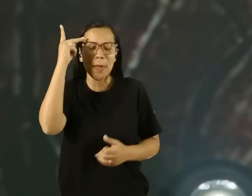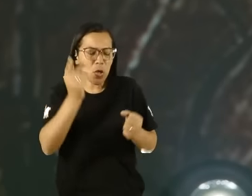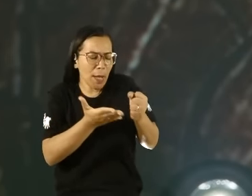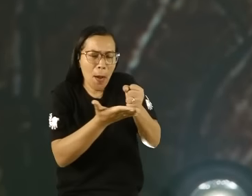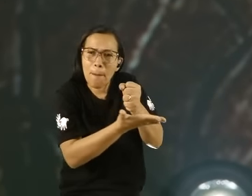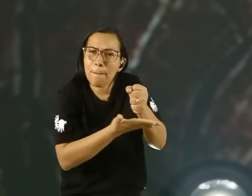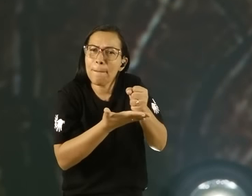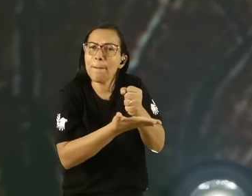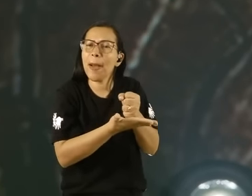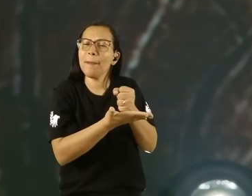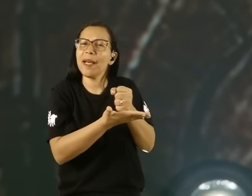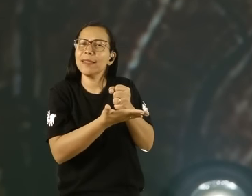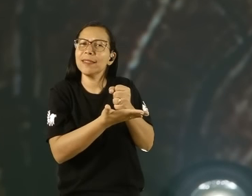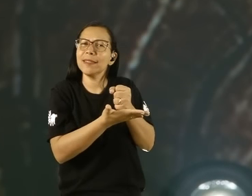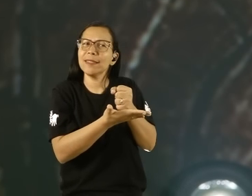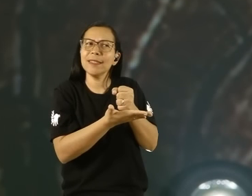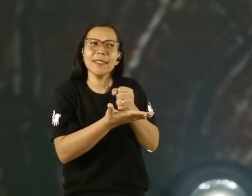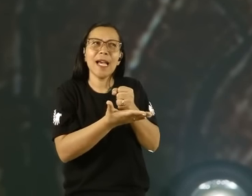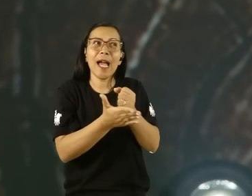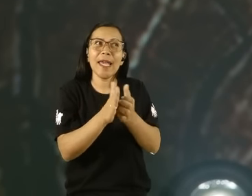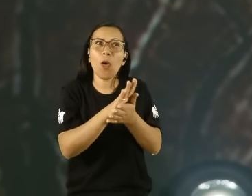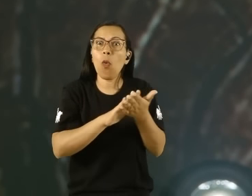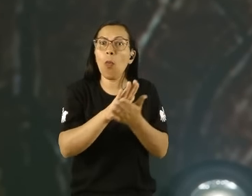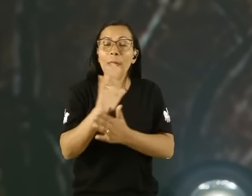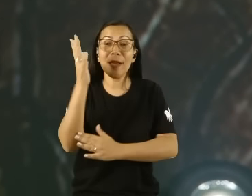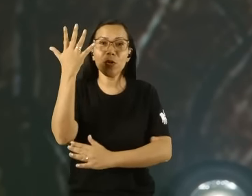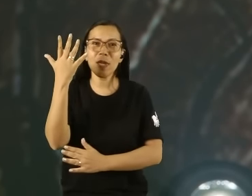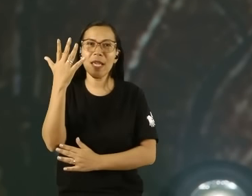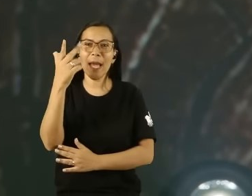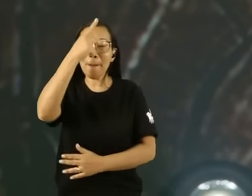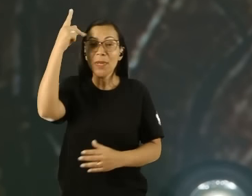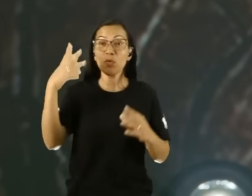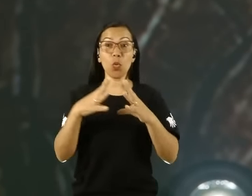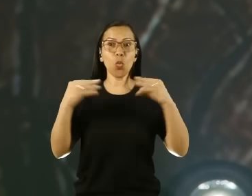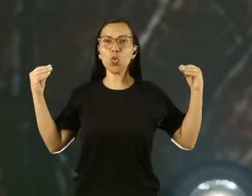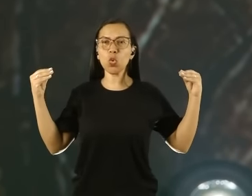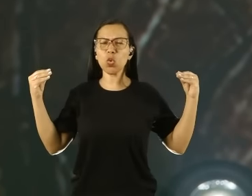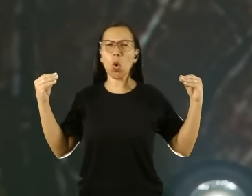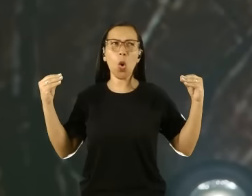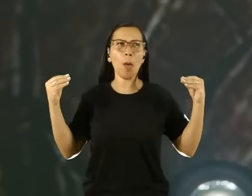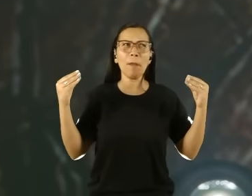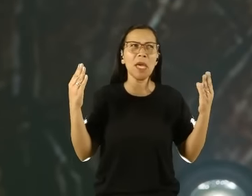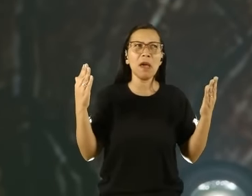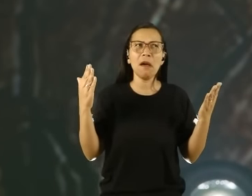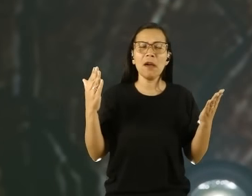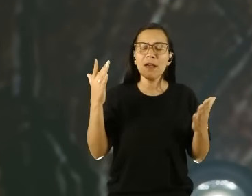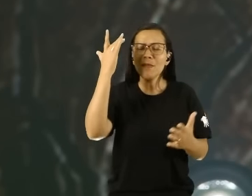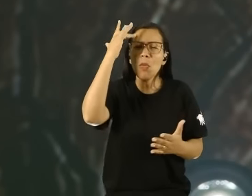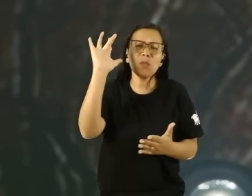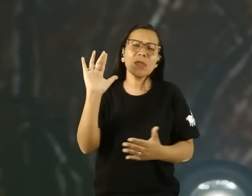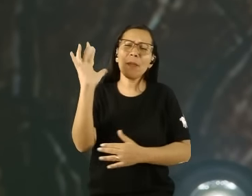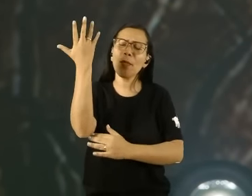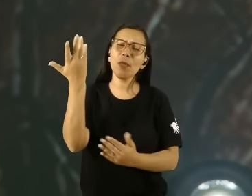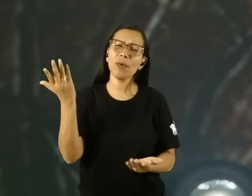Mas, de repente, o lugar de apoio vai embora. E a vida continua exigindo algo de você. E você fala, eu não tenho recebido mais nada.